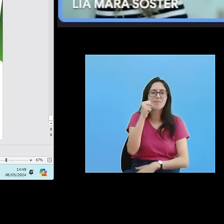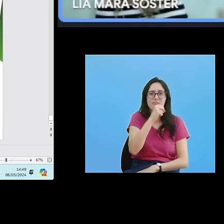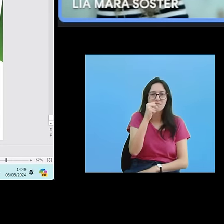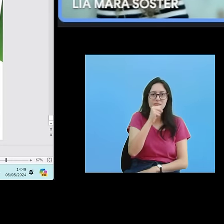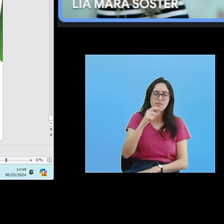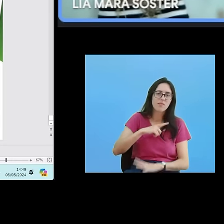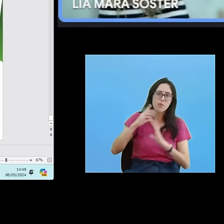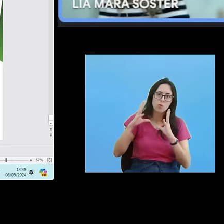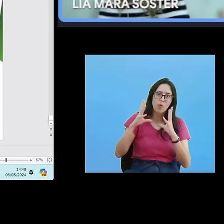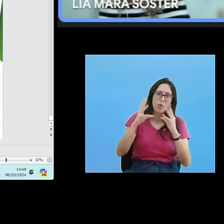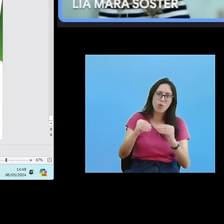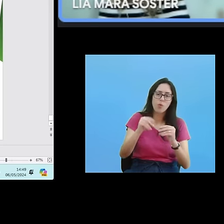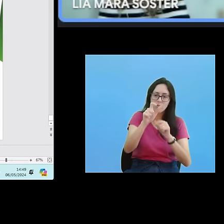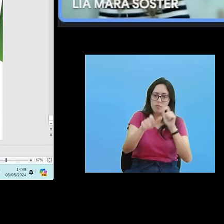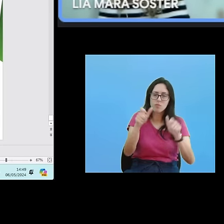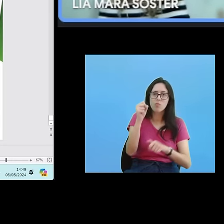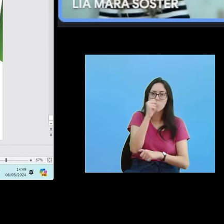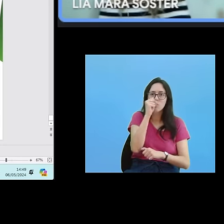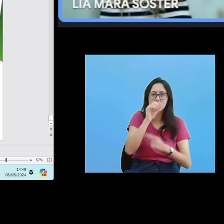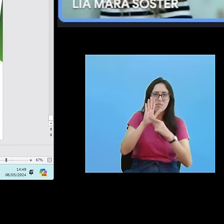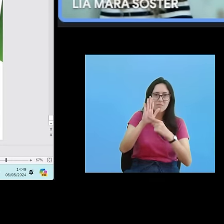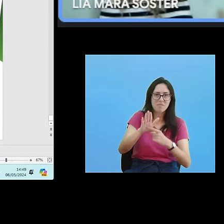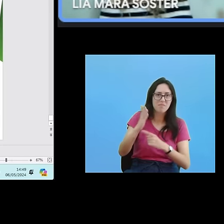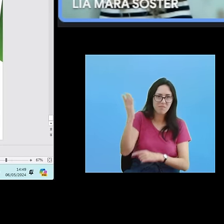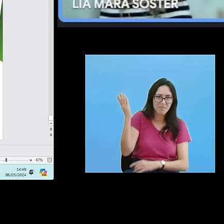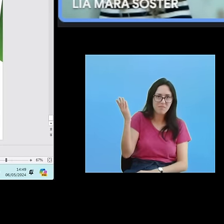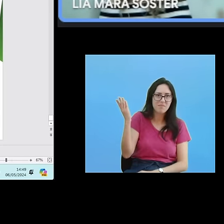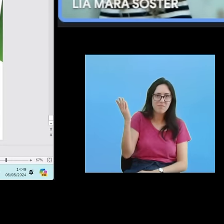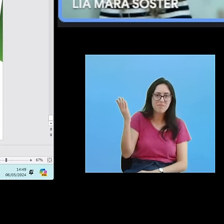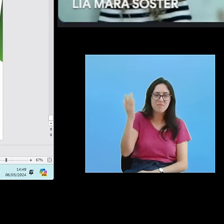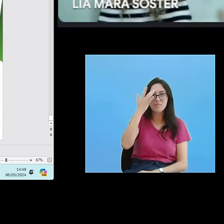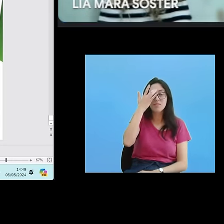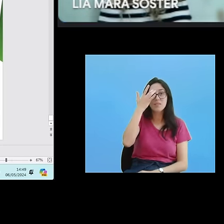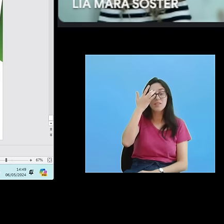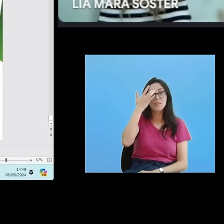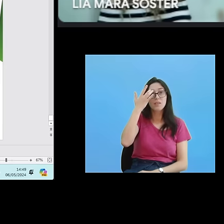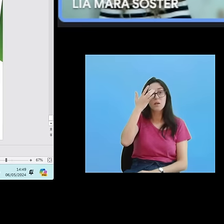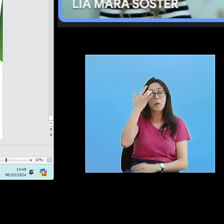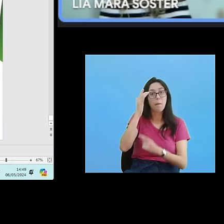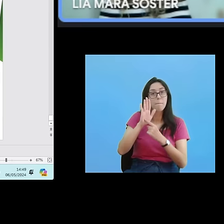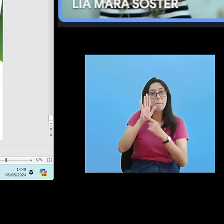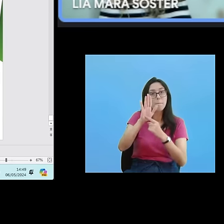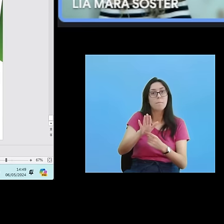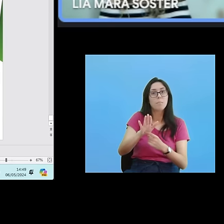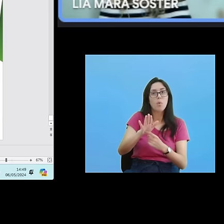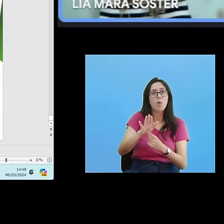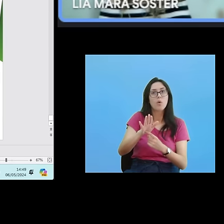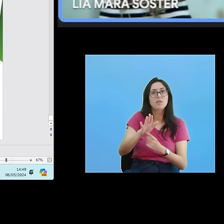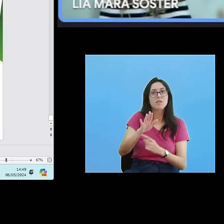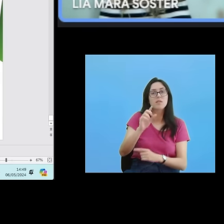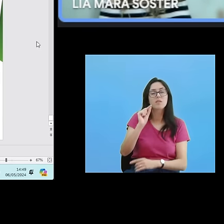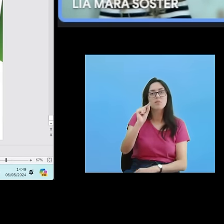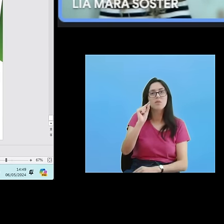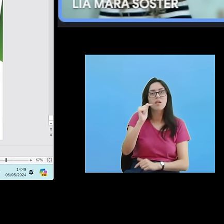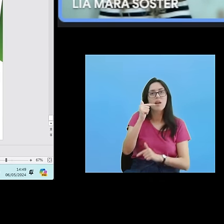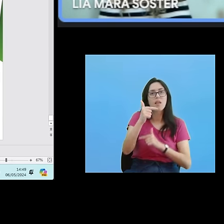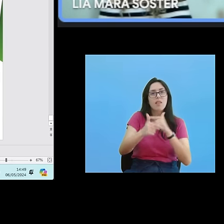todos os cantores que se apresentaram nessa edição, mostrando um pouquinho do trabalho ali realizado,